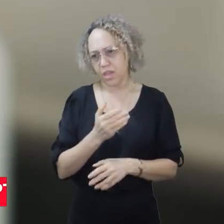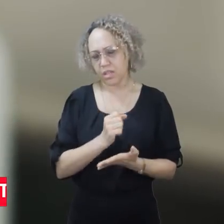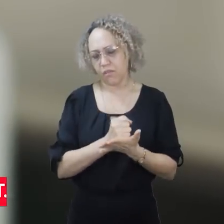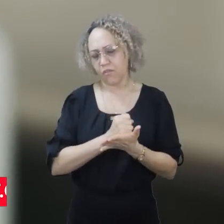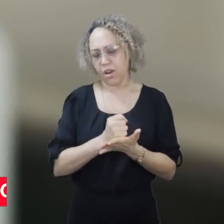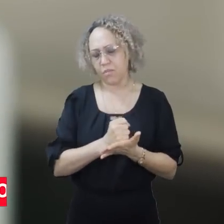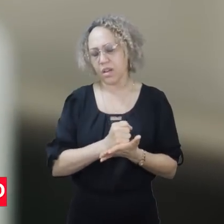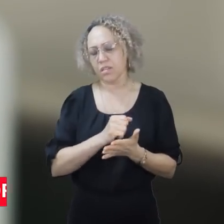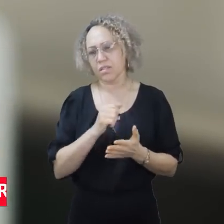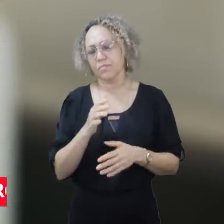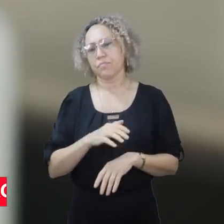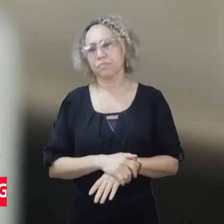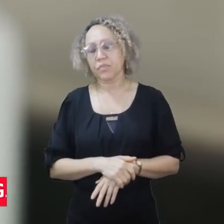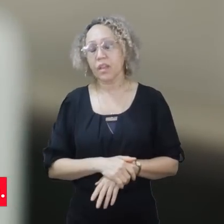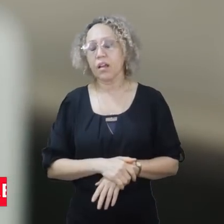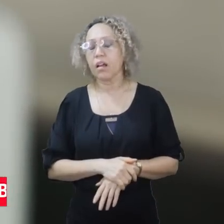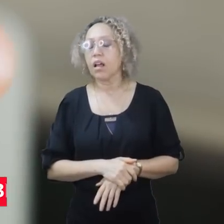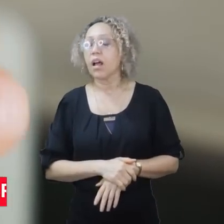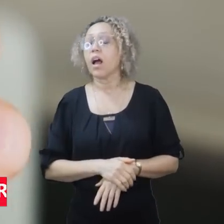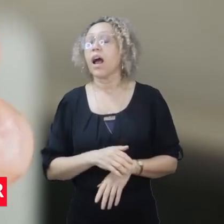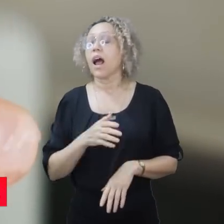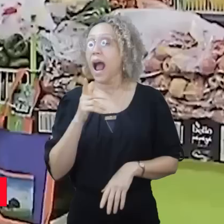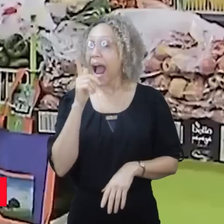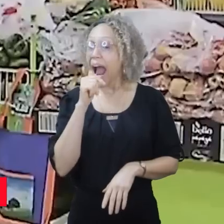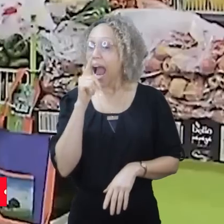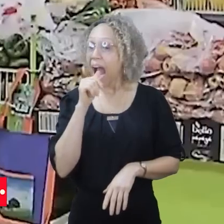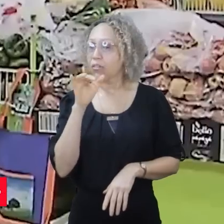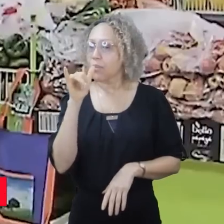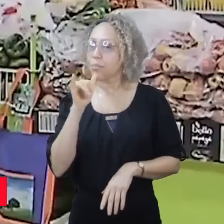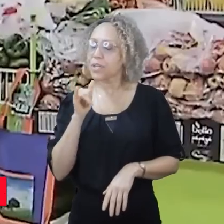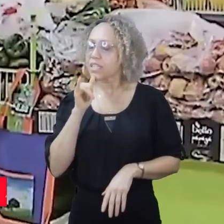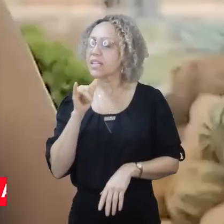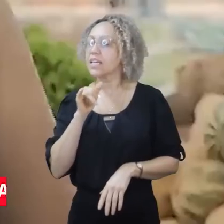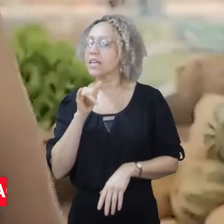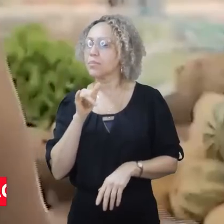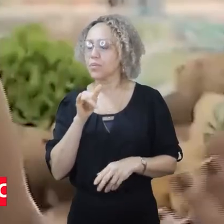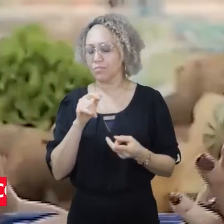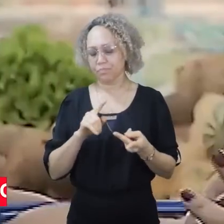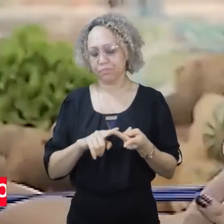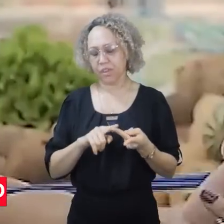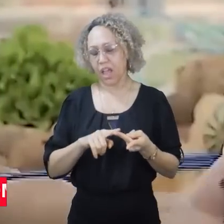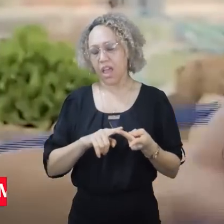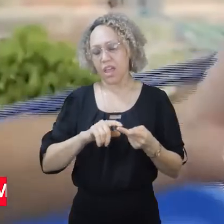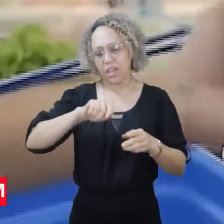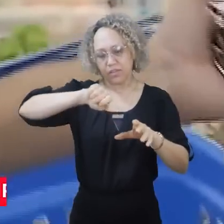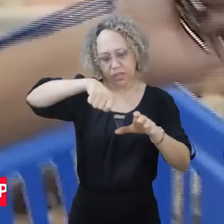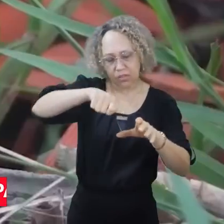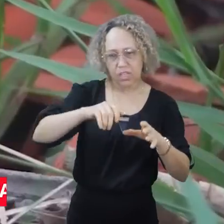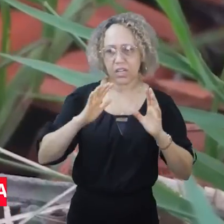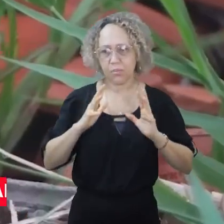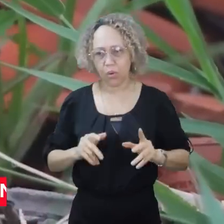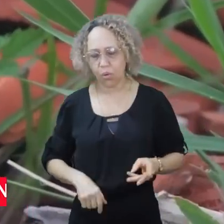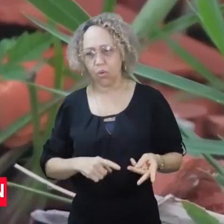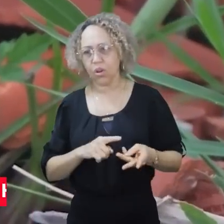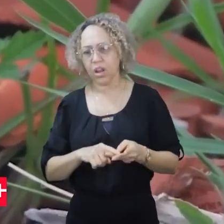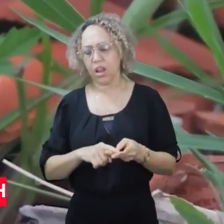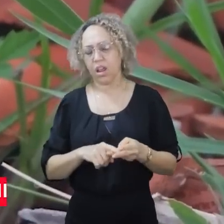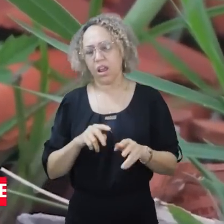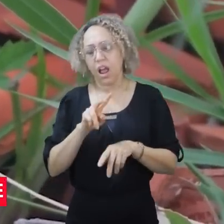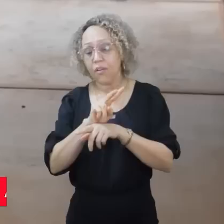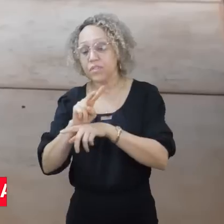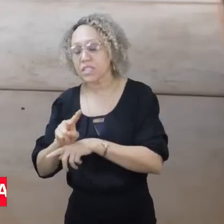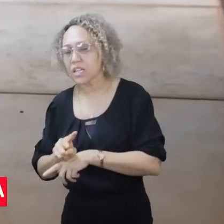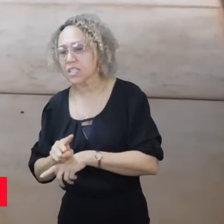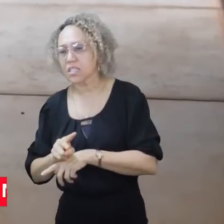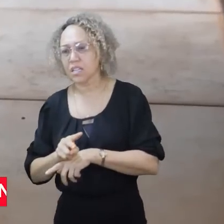gente sabe é que o tratamento da água que sai da torneira, a fiscalização de alimentos nos supermercados e o controle de